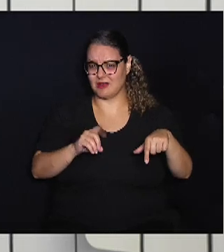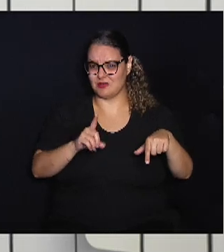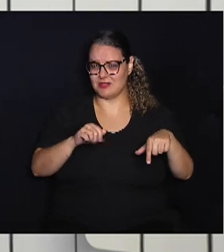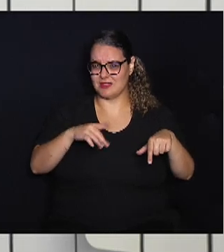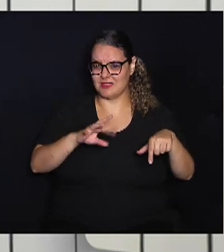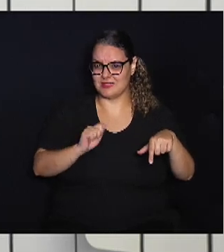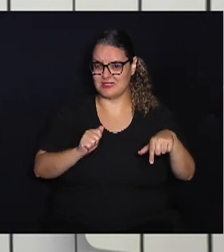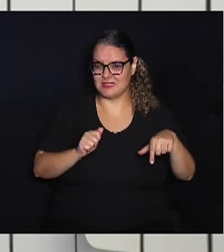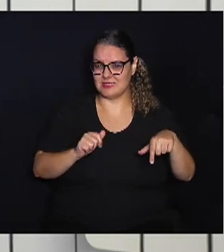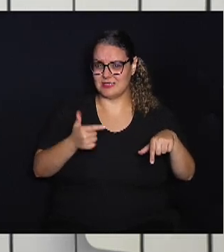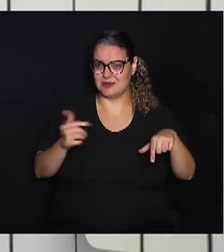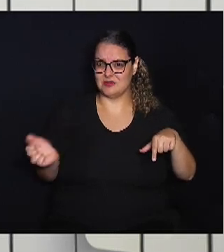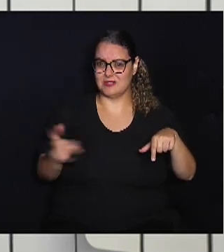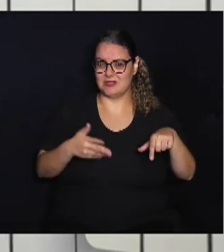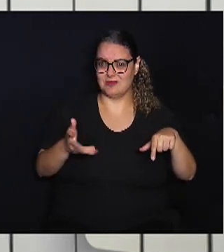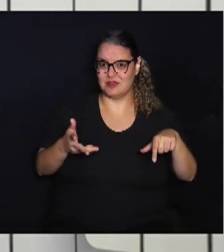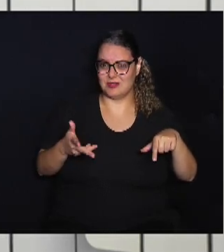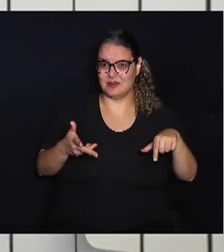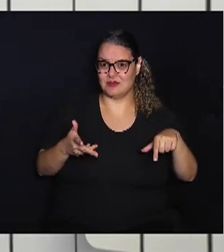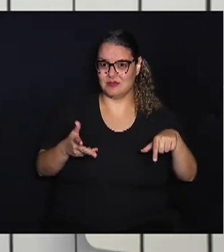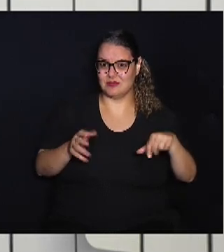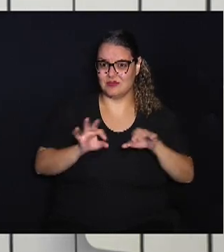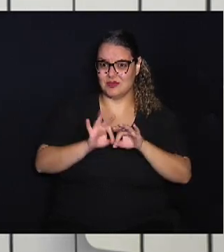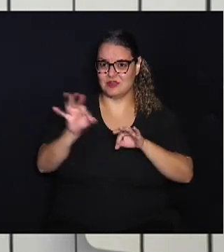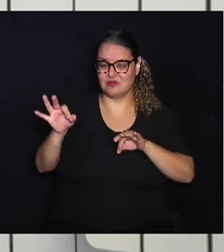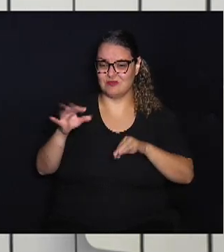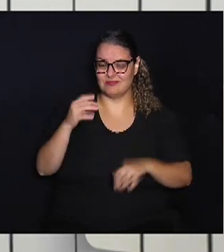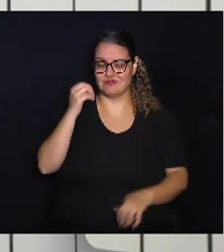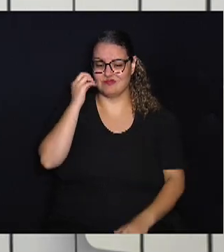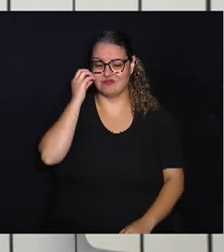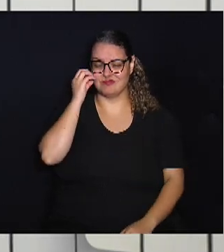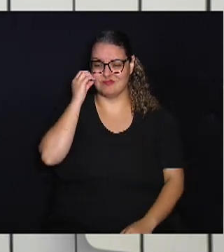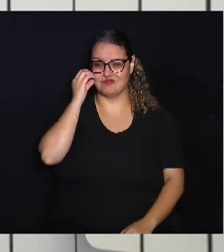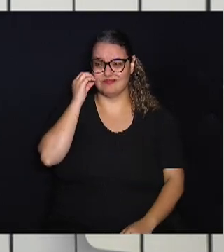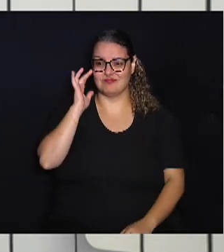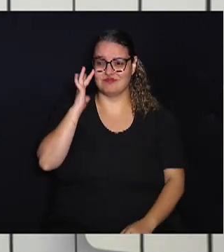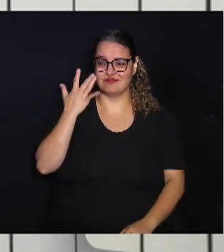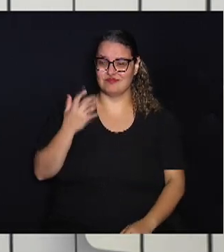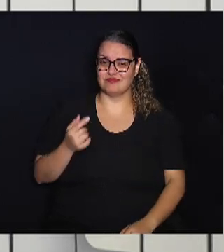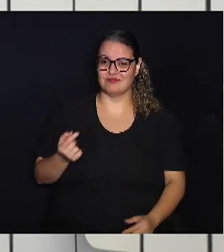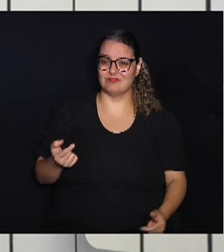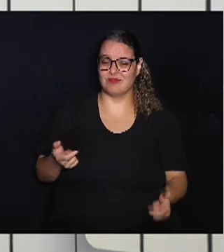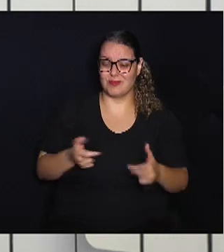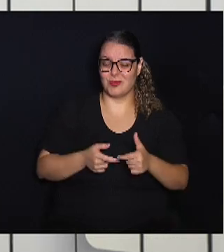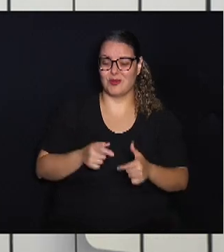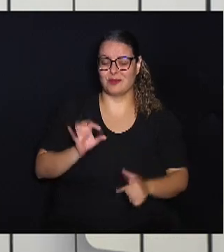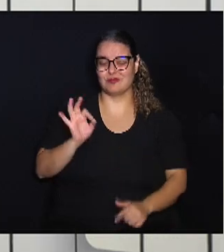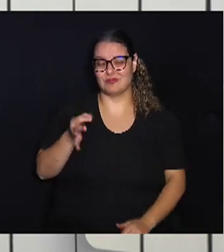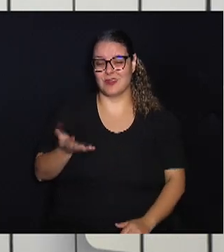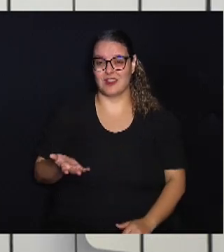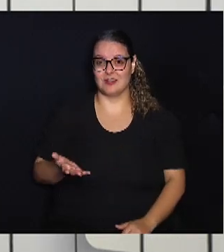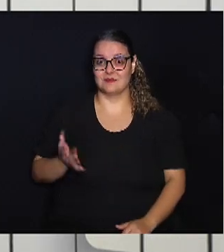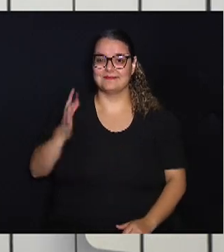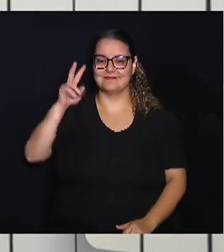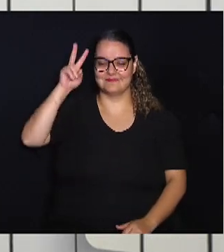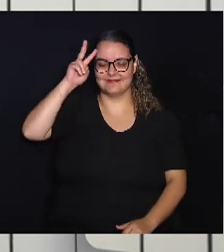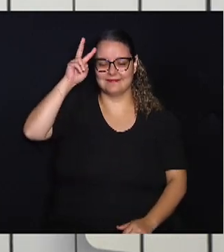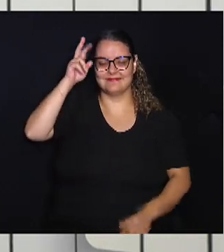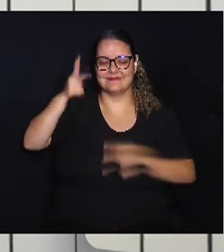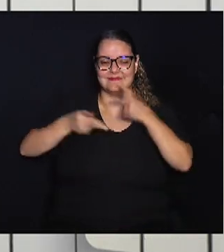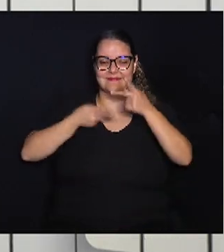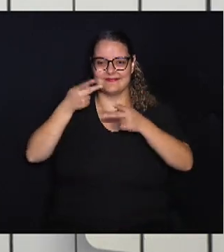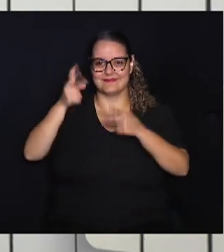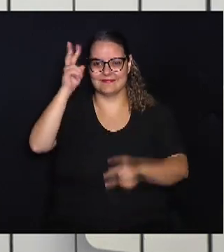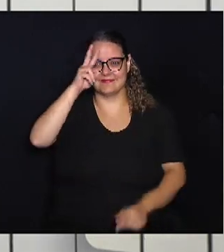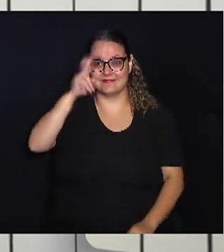um atacante de velocidade em jogo fora de casa? Acho pouco provável e claro que na segunda-feira a gente conta a história